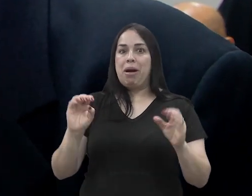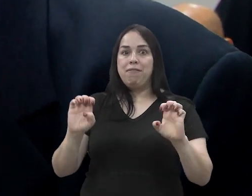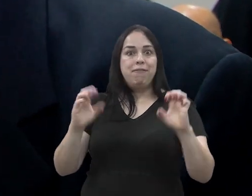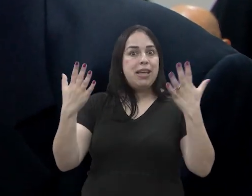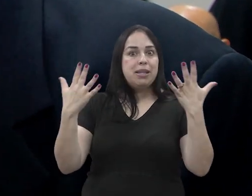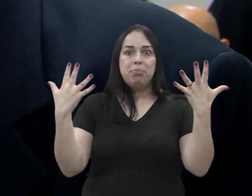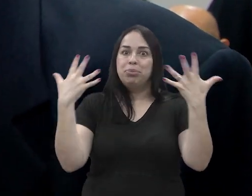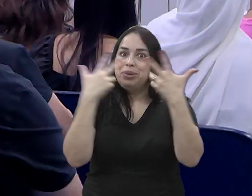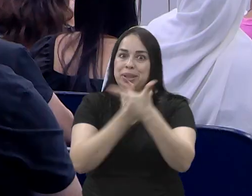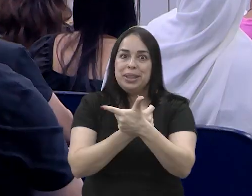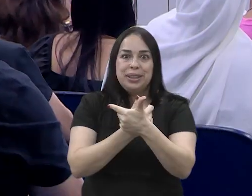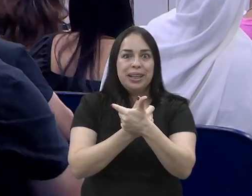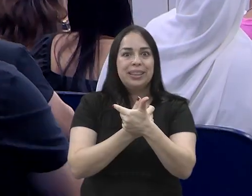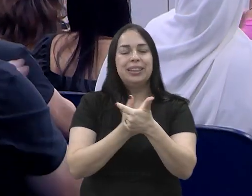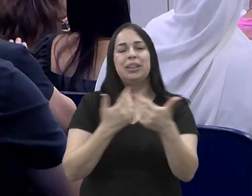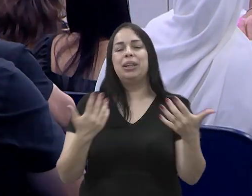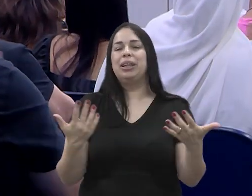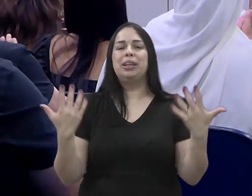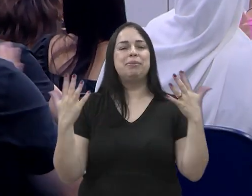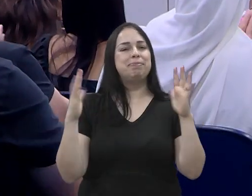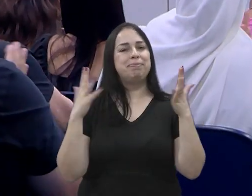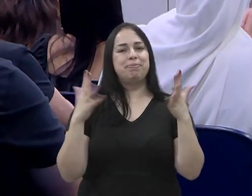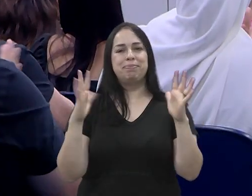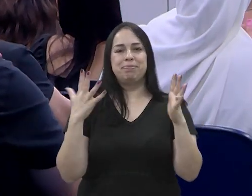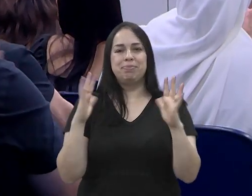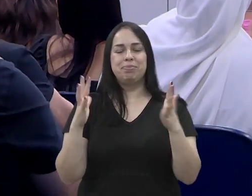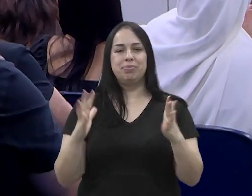festa bonita como essa aí.